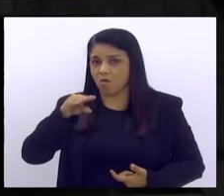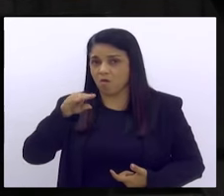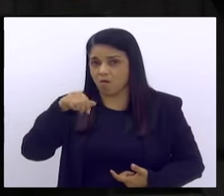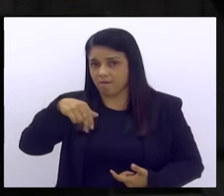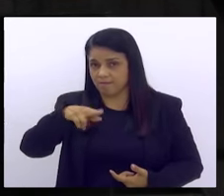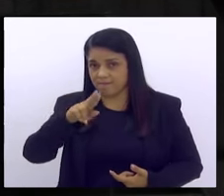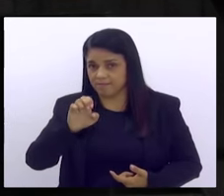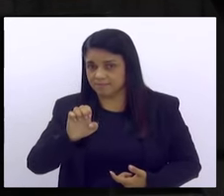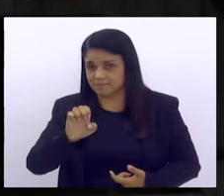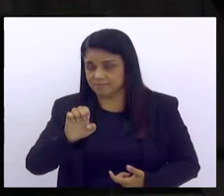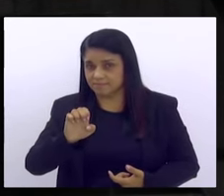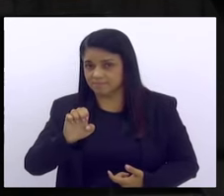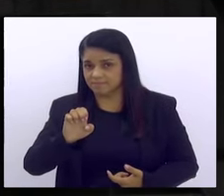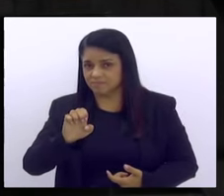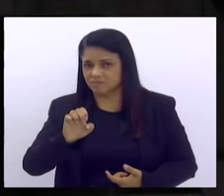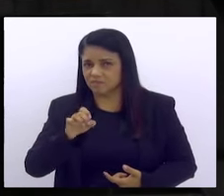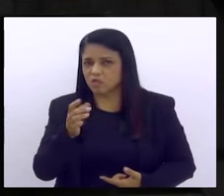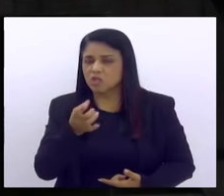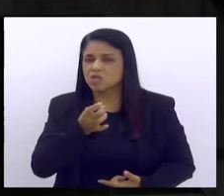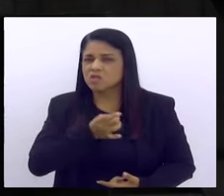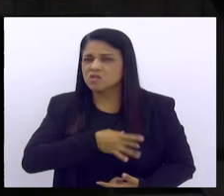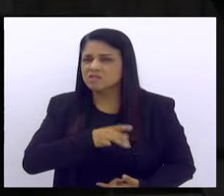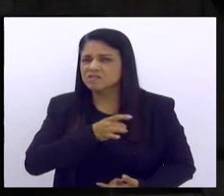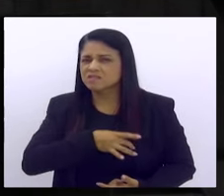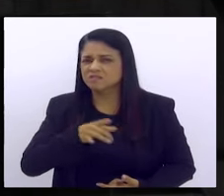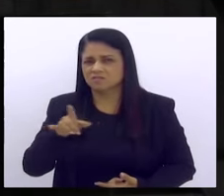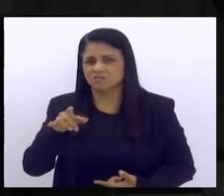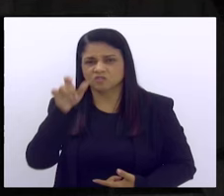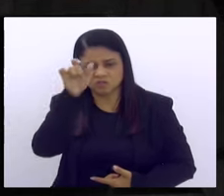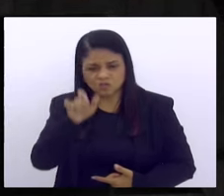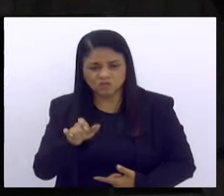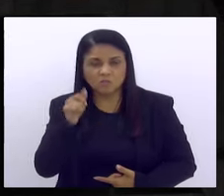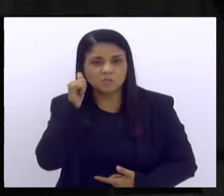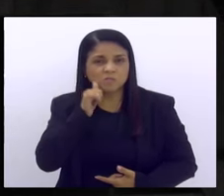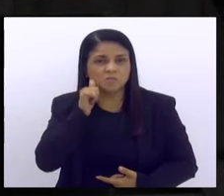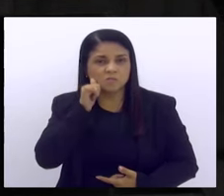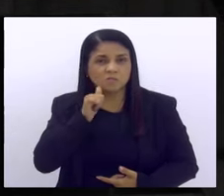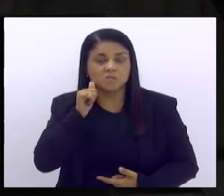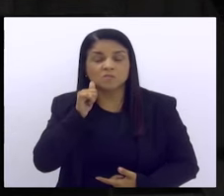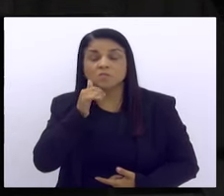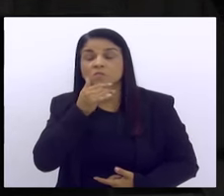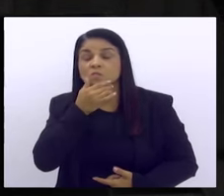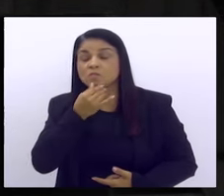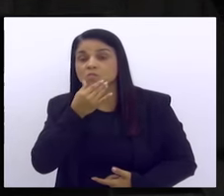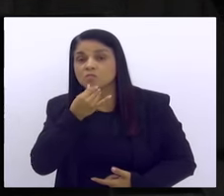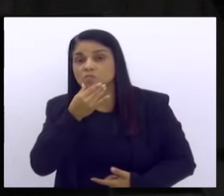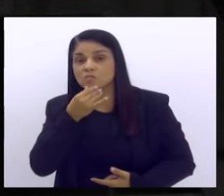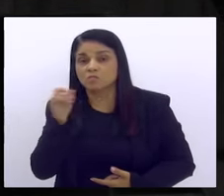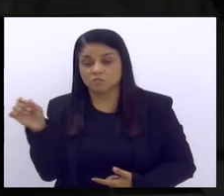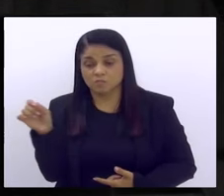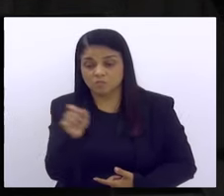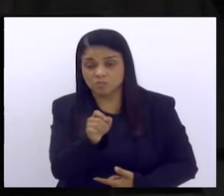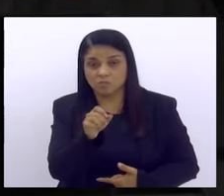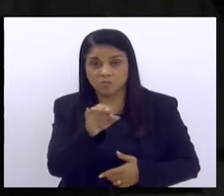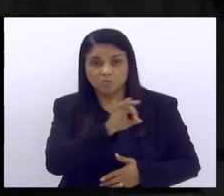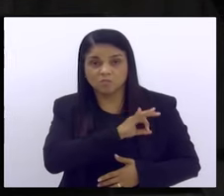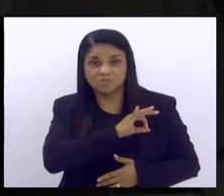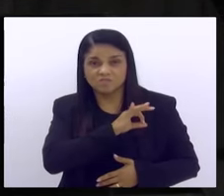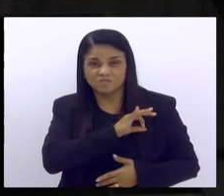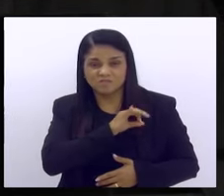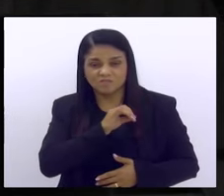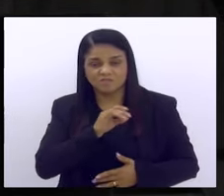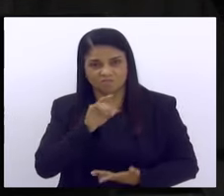Coitado dos policiais, que são colocados ali para dar legitimidade a uma operação